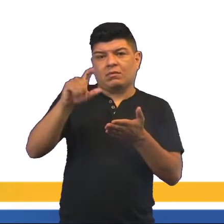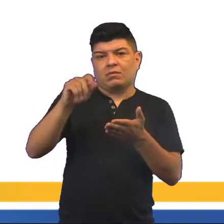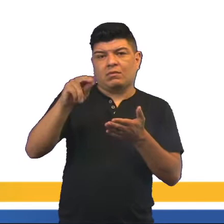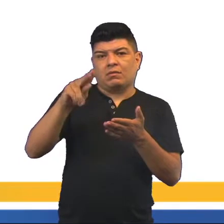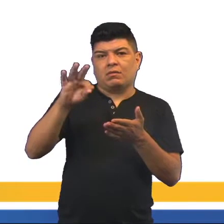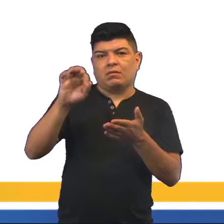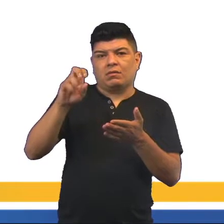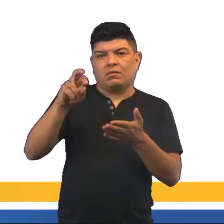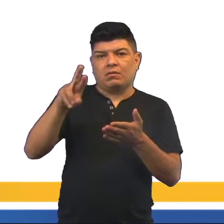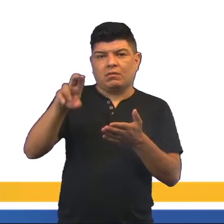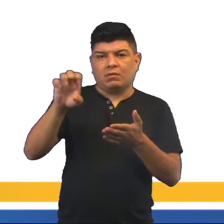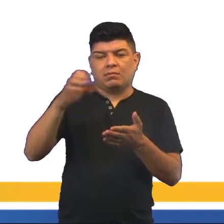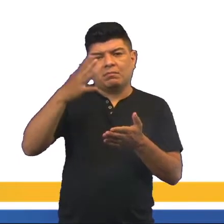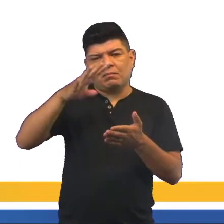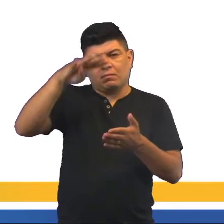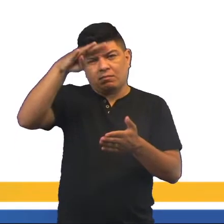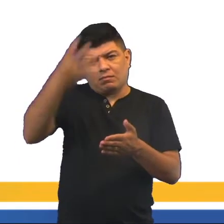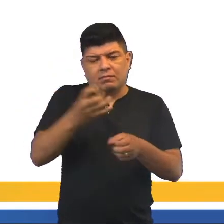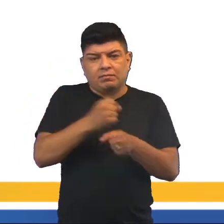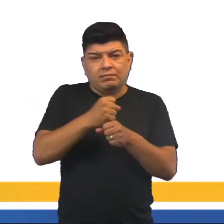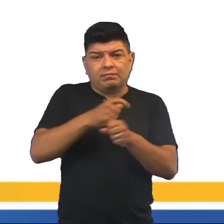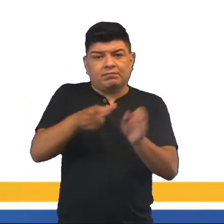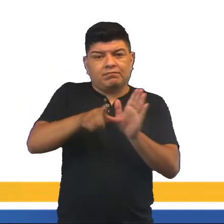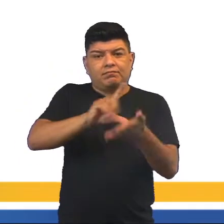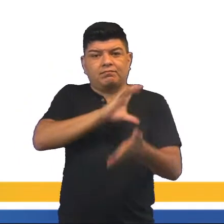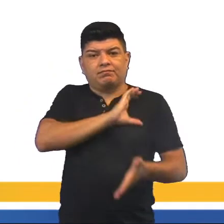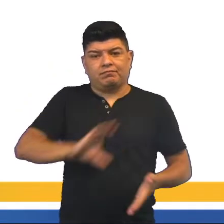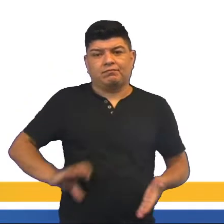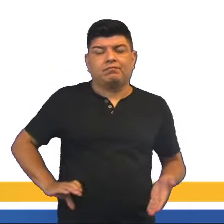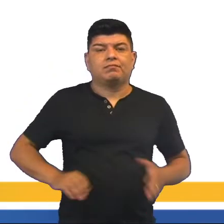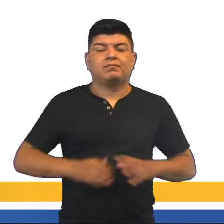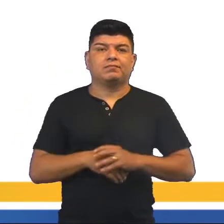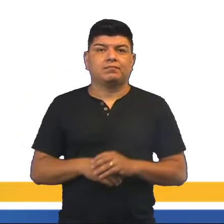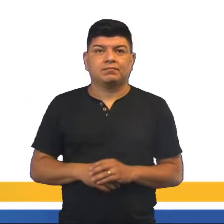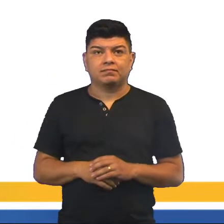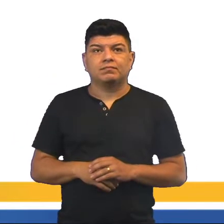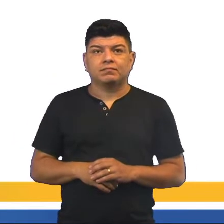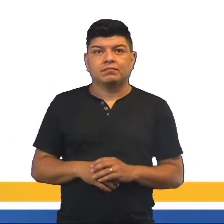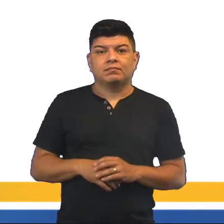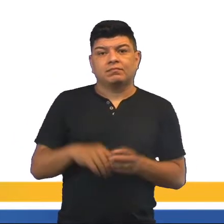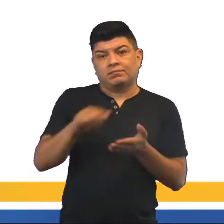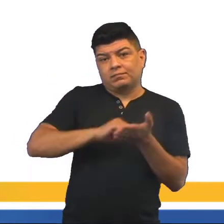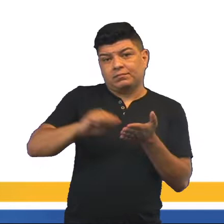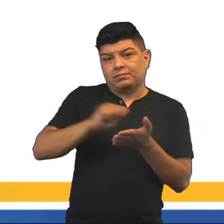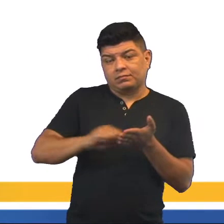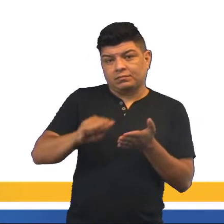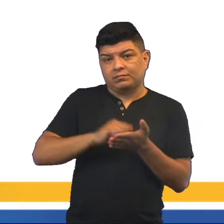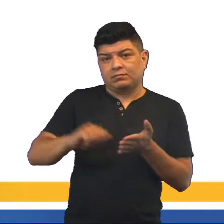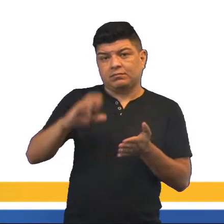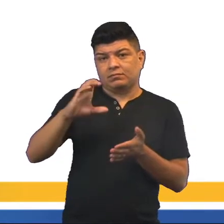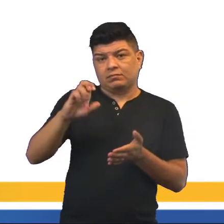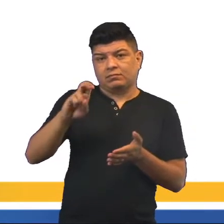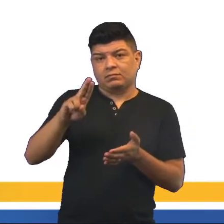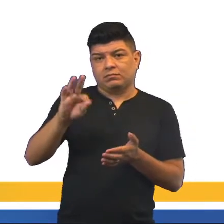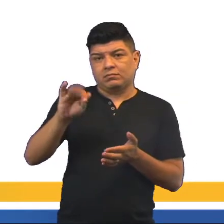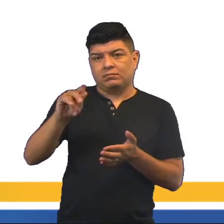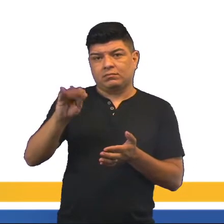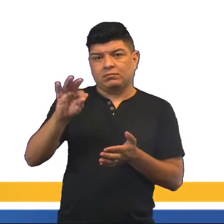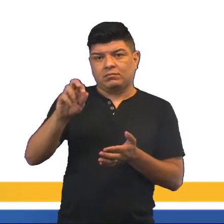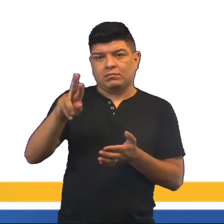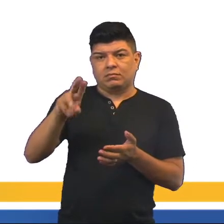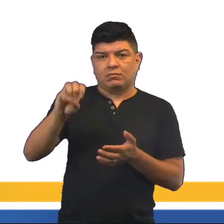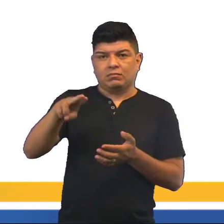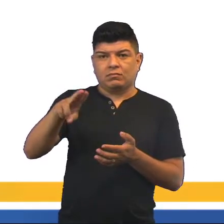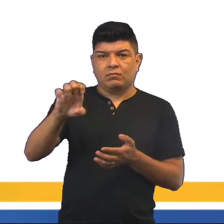mais ou menos 4.000 anos antes de Cristo. A escrita cuneiforme. Era essencial que a informação